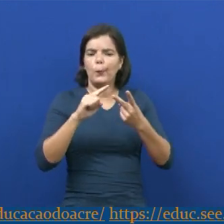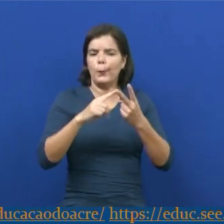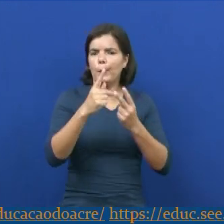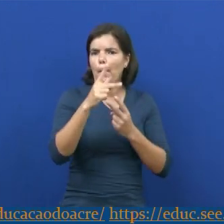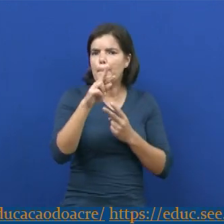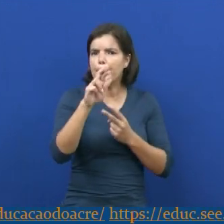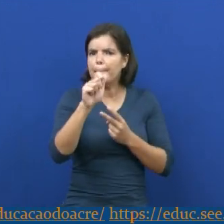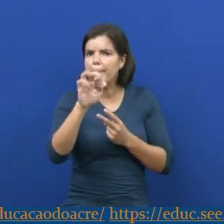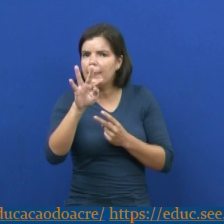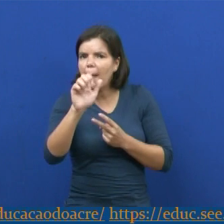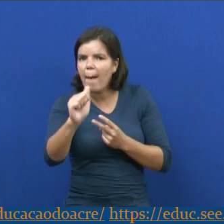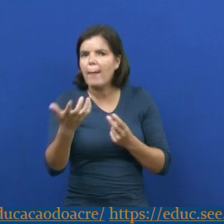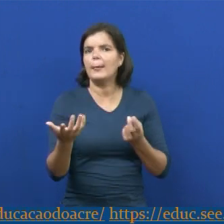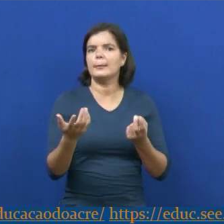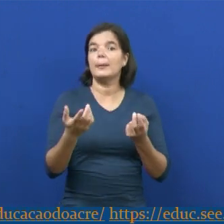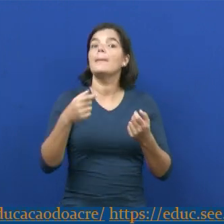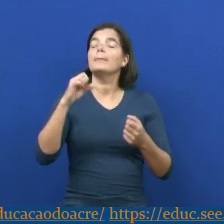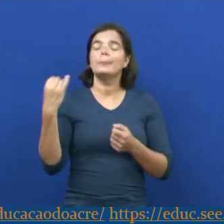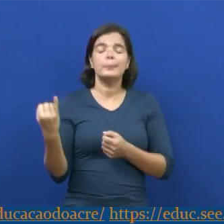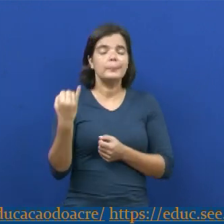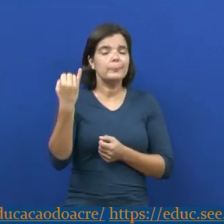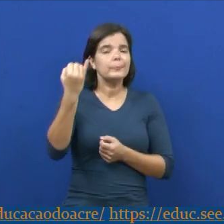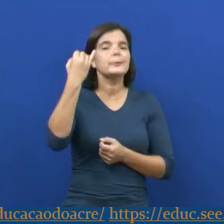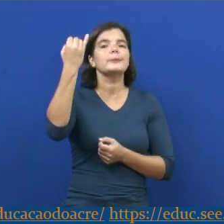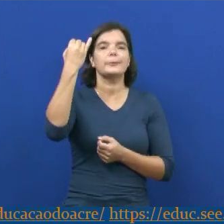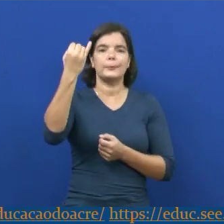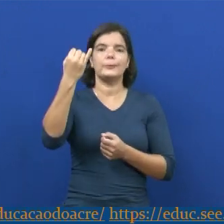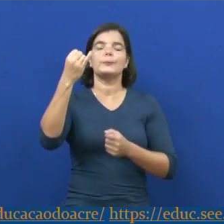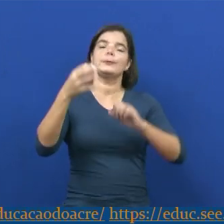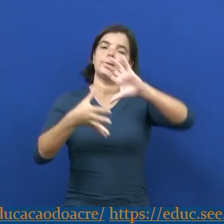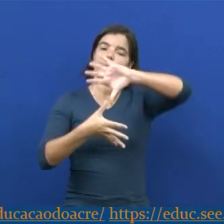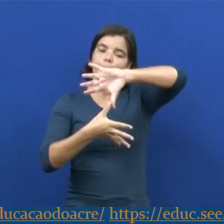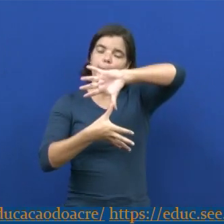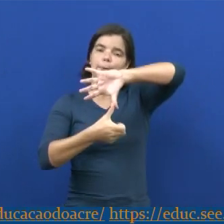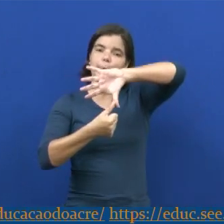né? Principalmente na questão da América do Sul.